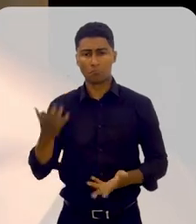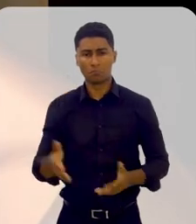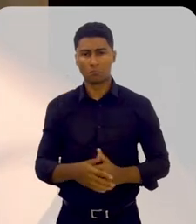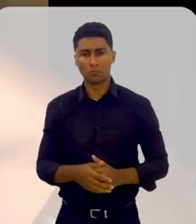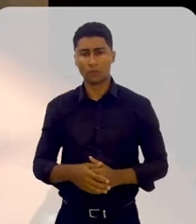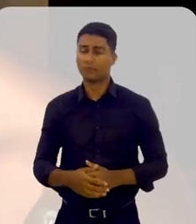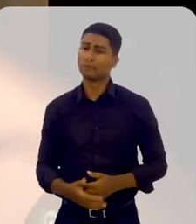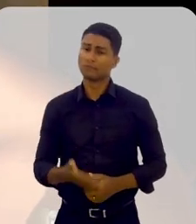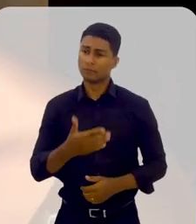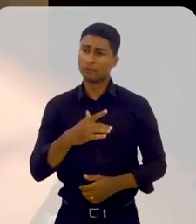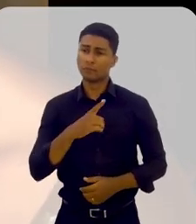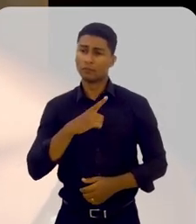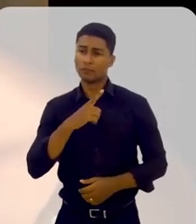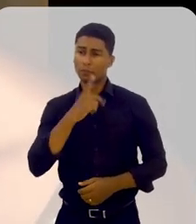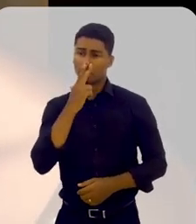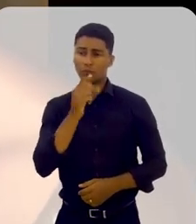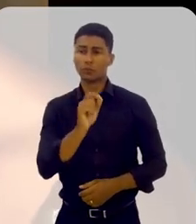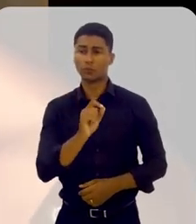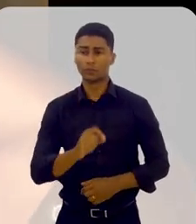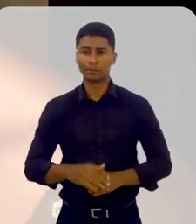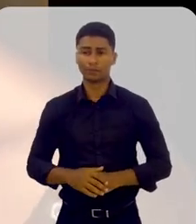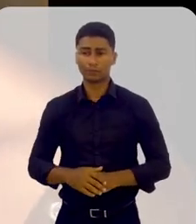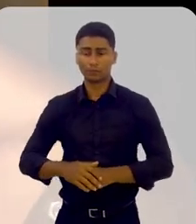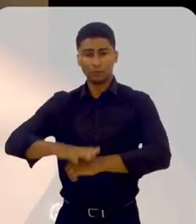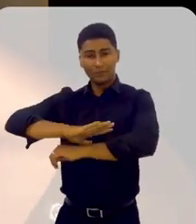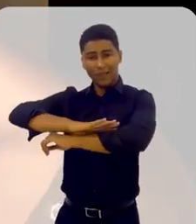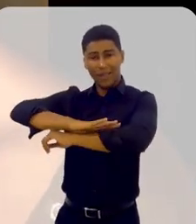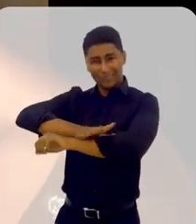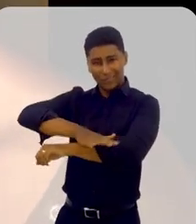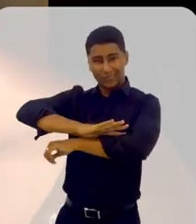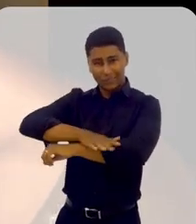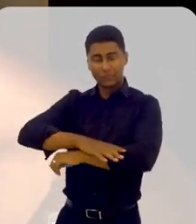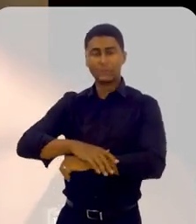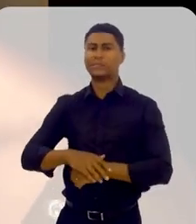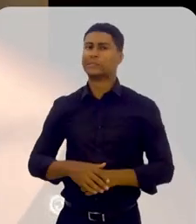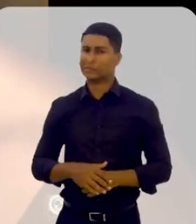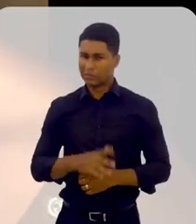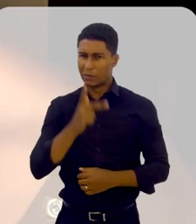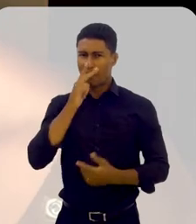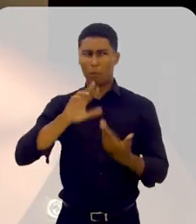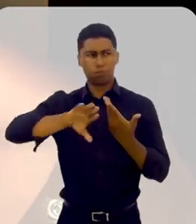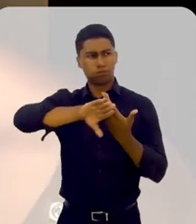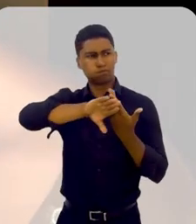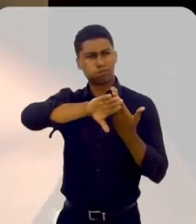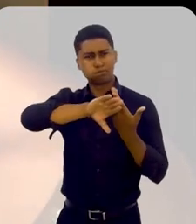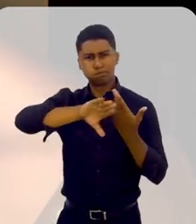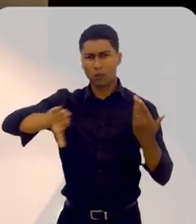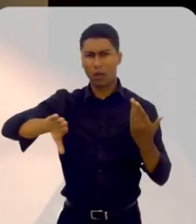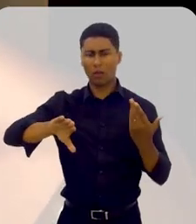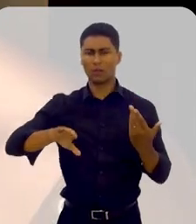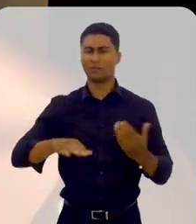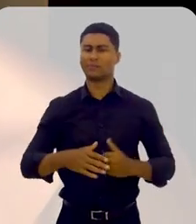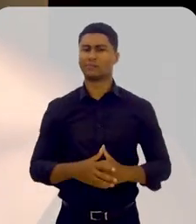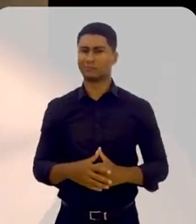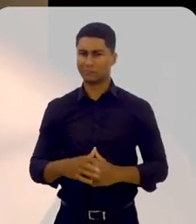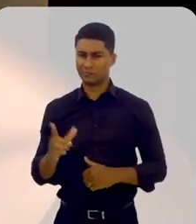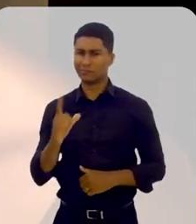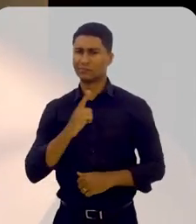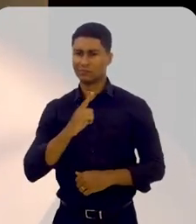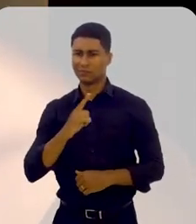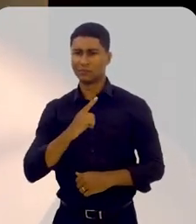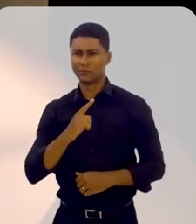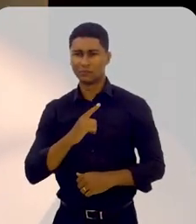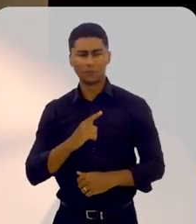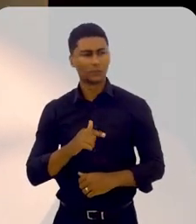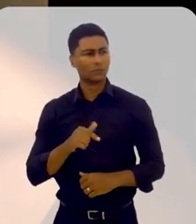experiência, né? Eu tinha essa experiência de um racismo muito, muito escancarado, de um apartheid muito escancarado, né? Você tem